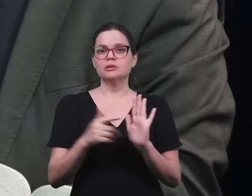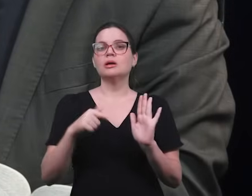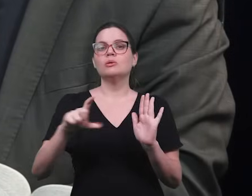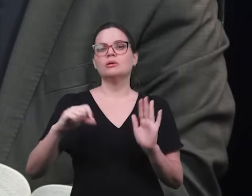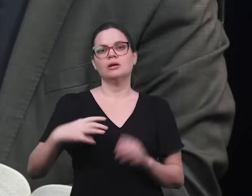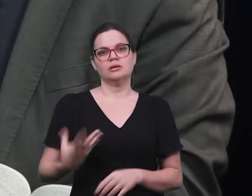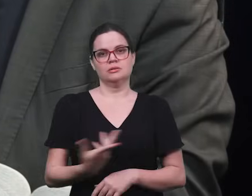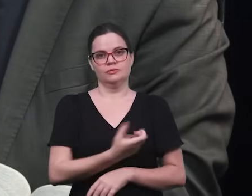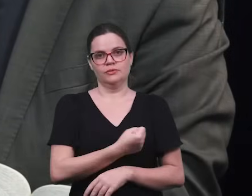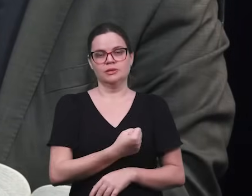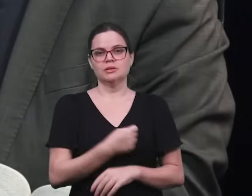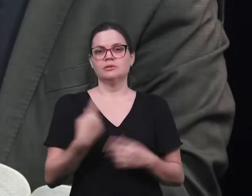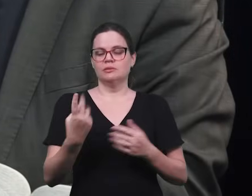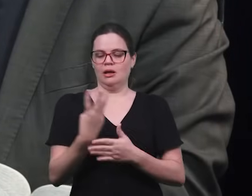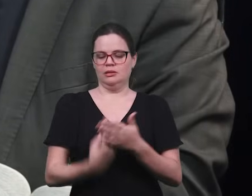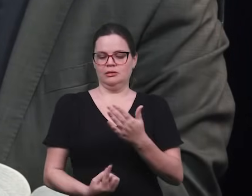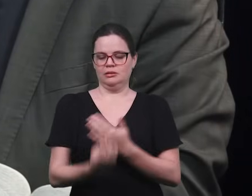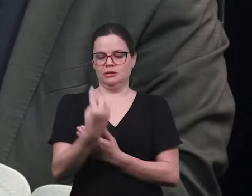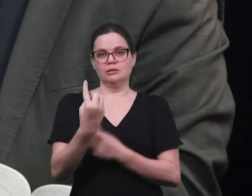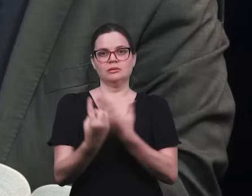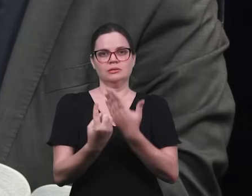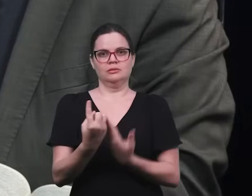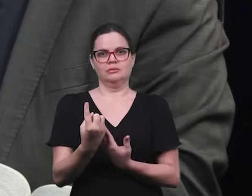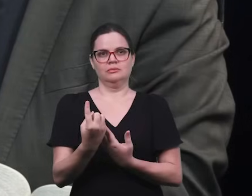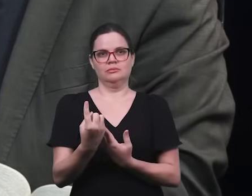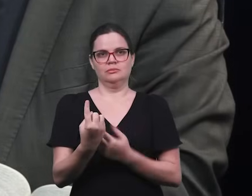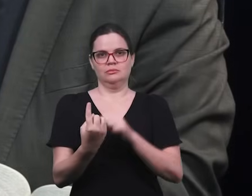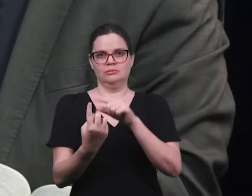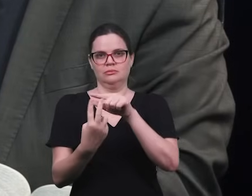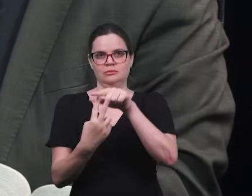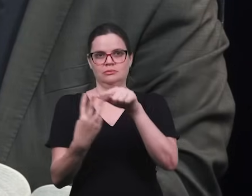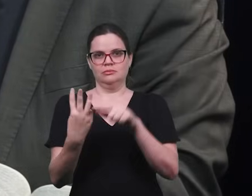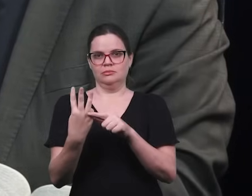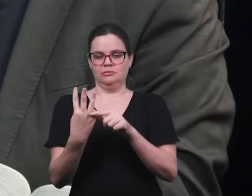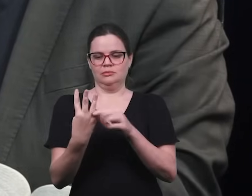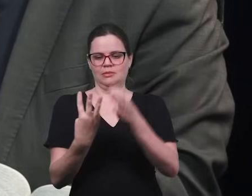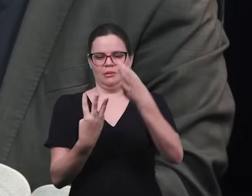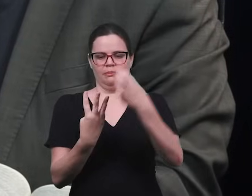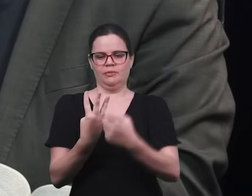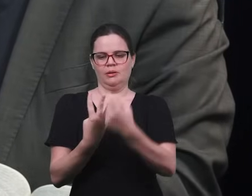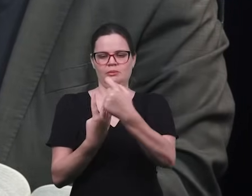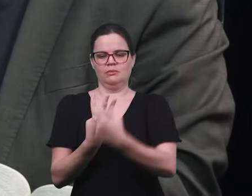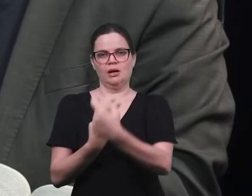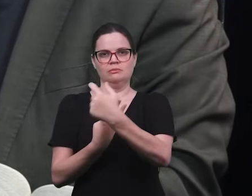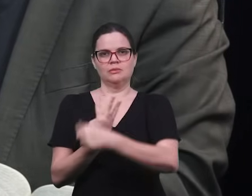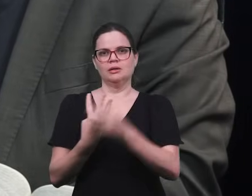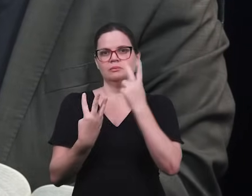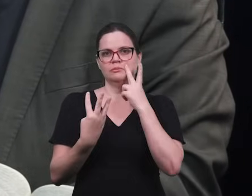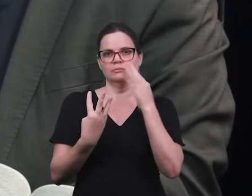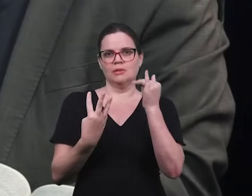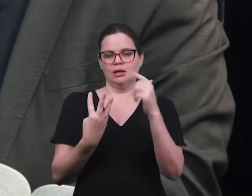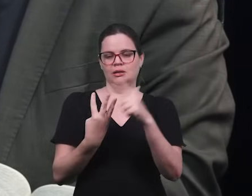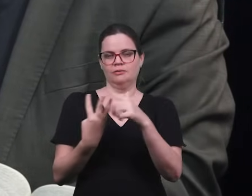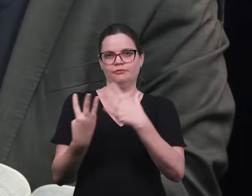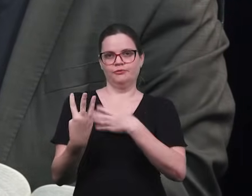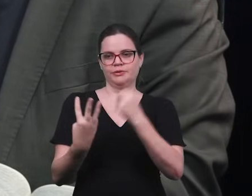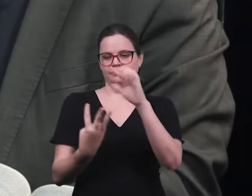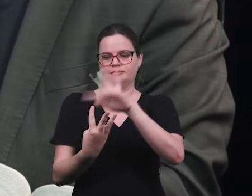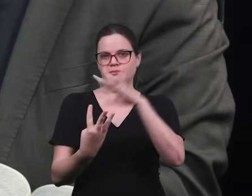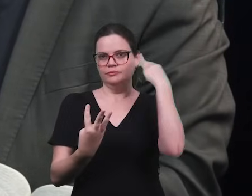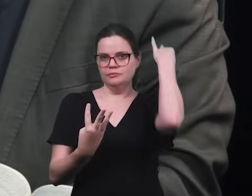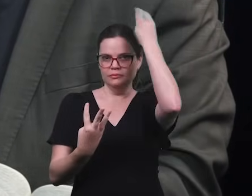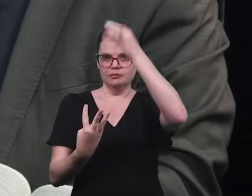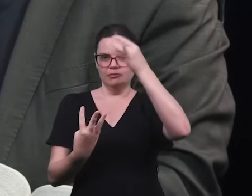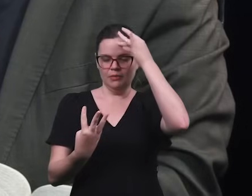as pessoas da Trindade, elas não estão dissociadas uma da outra, né? Então, o Senhor está